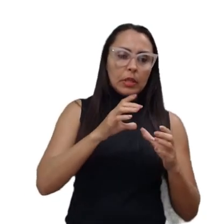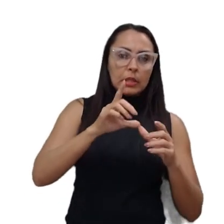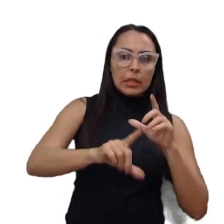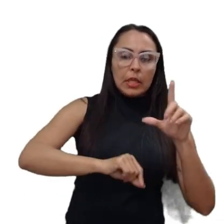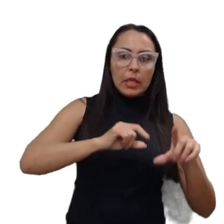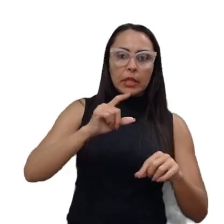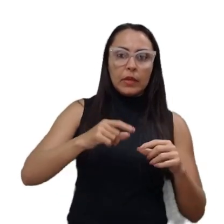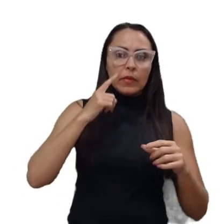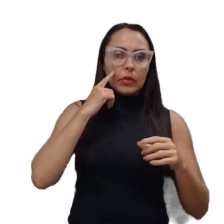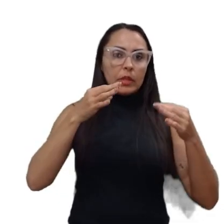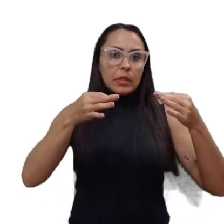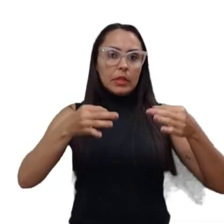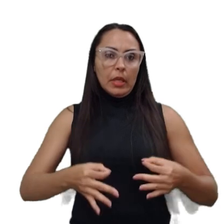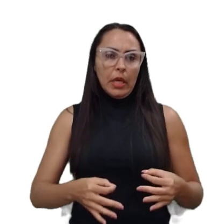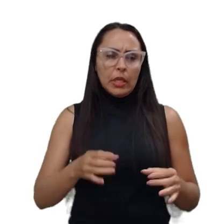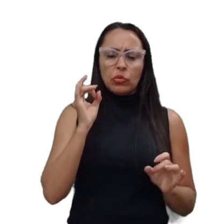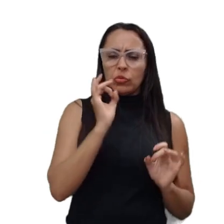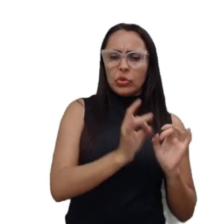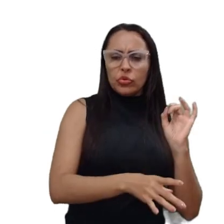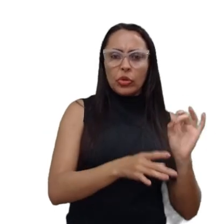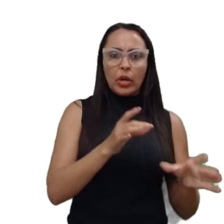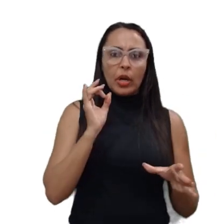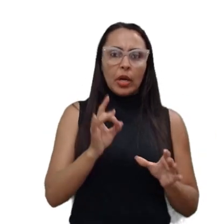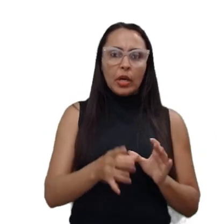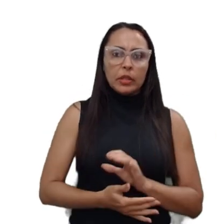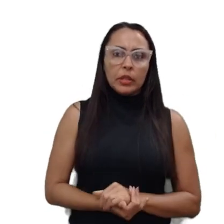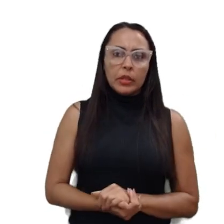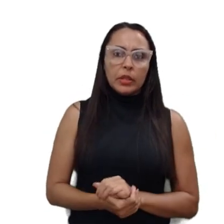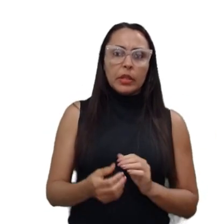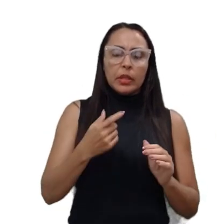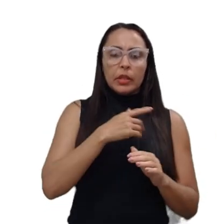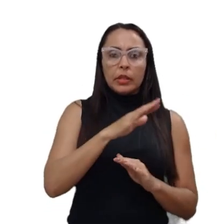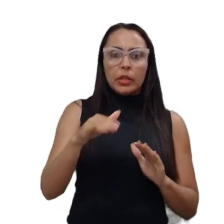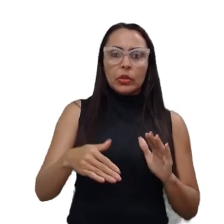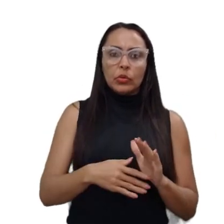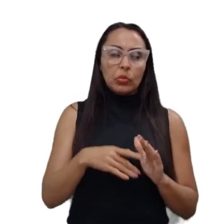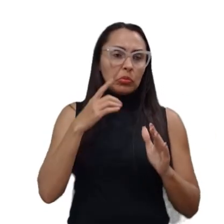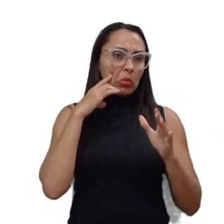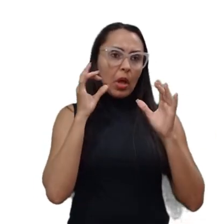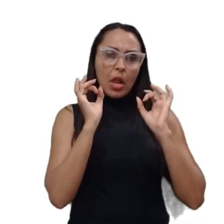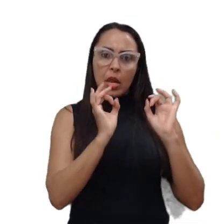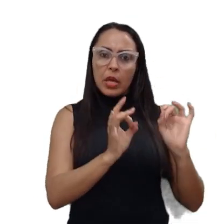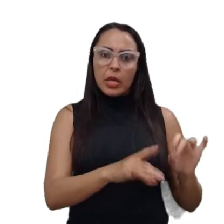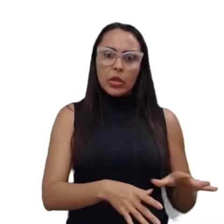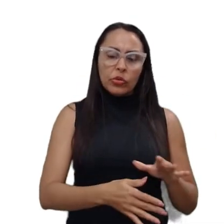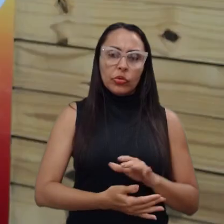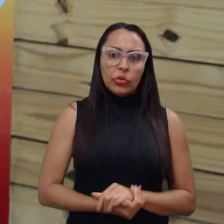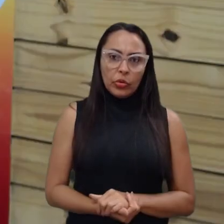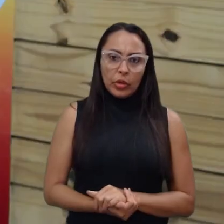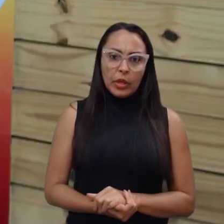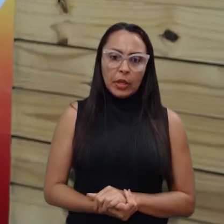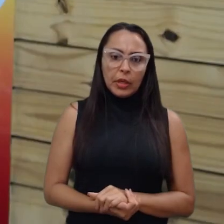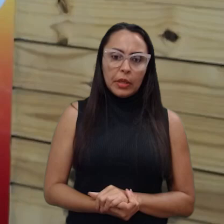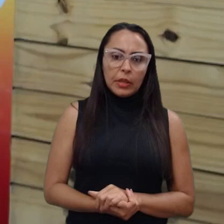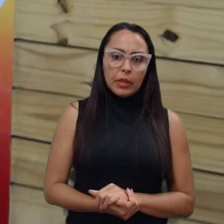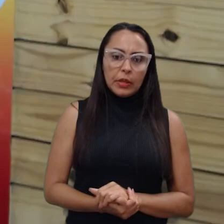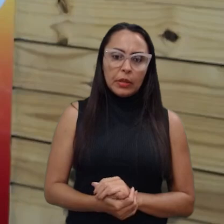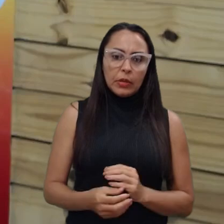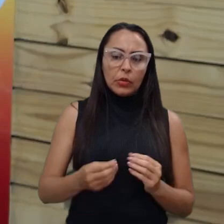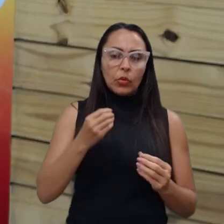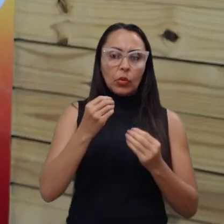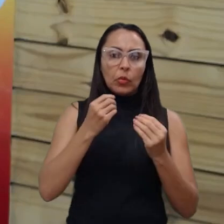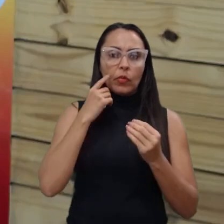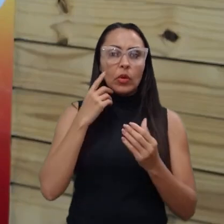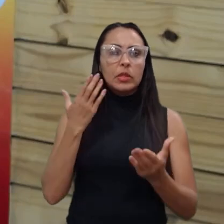maneira correta de descarte, nem tudo é considerado lixo, a forma de você